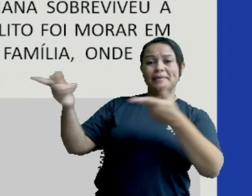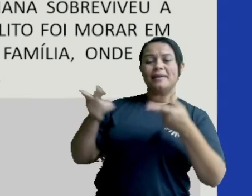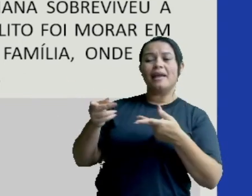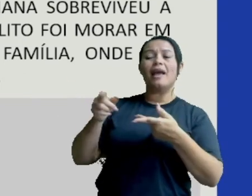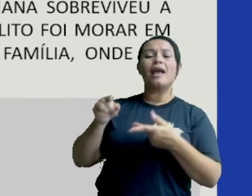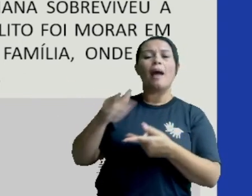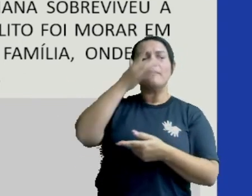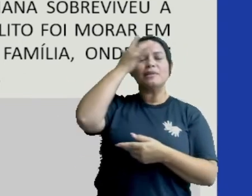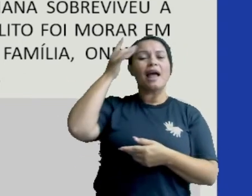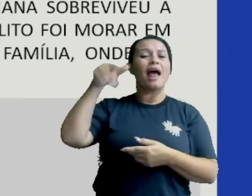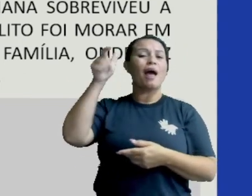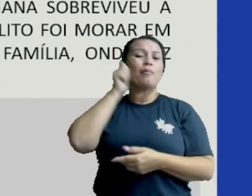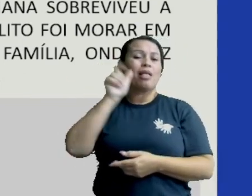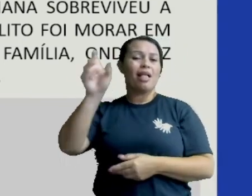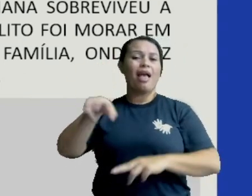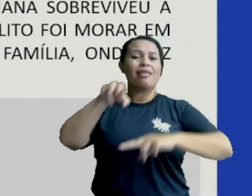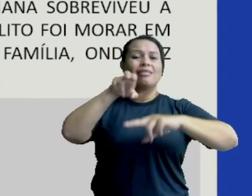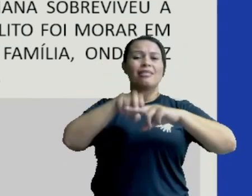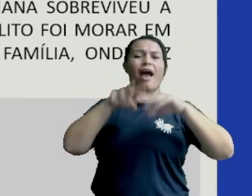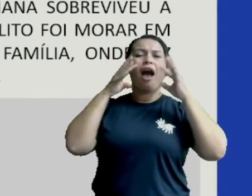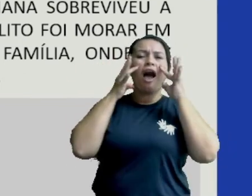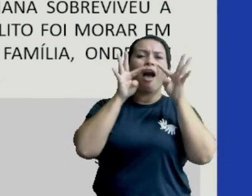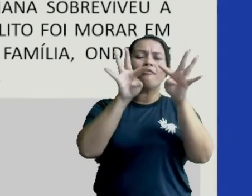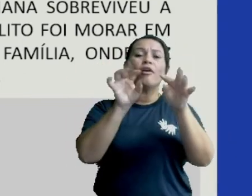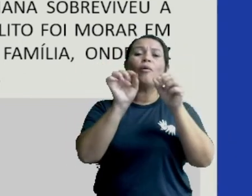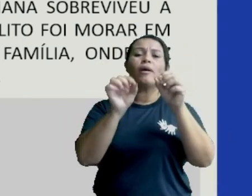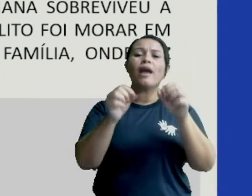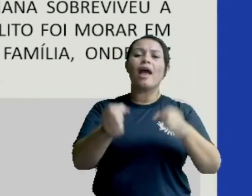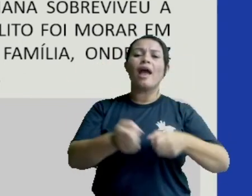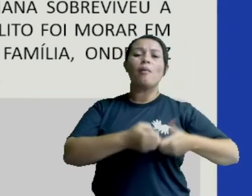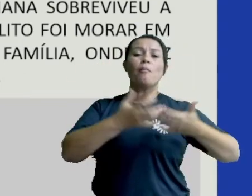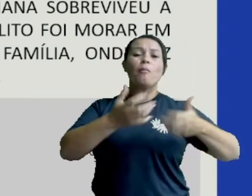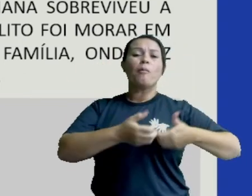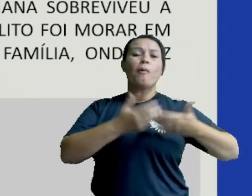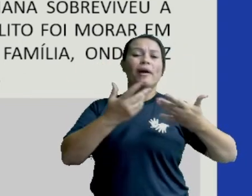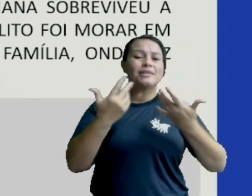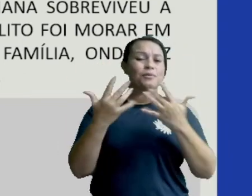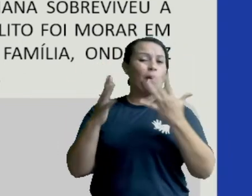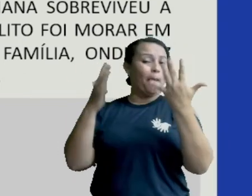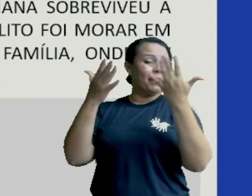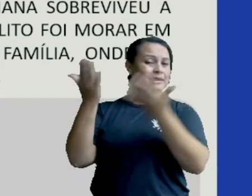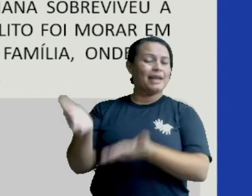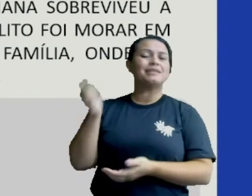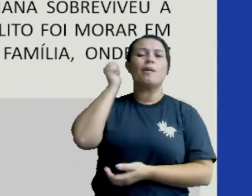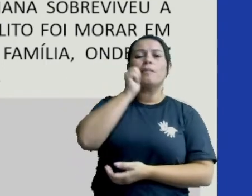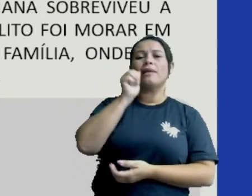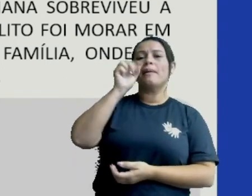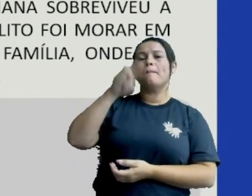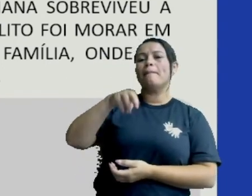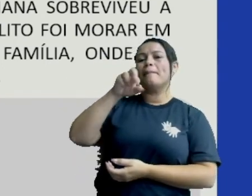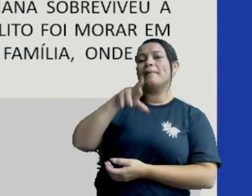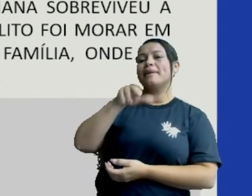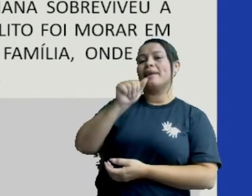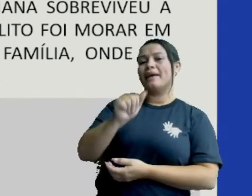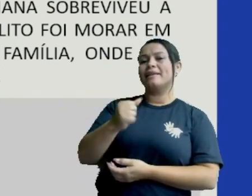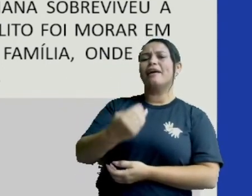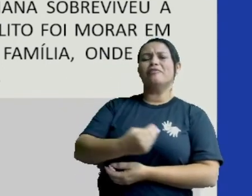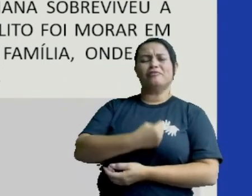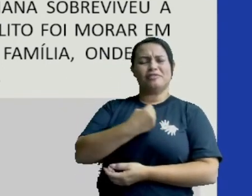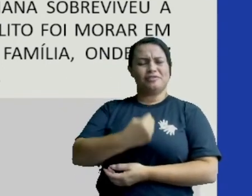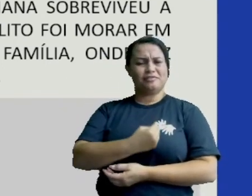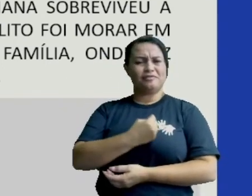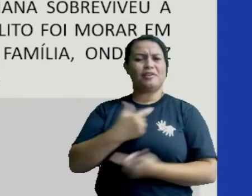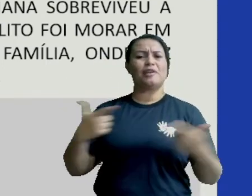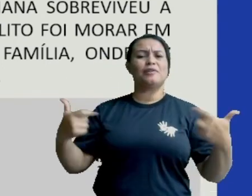onde assistiu um grande espetáculo de poesias em sua homenagem. Mariana sobreviveu à guerra e, após